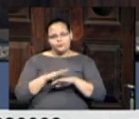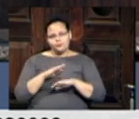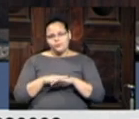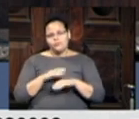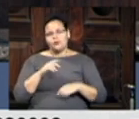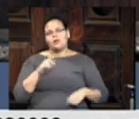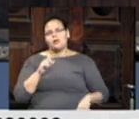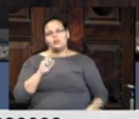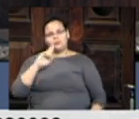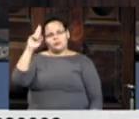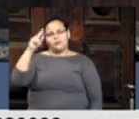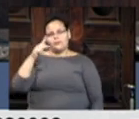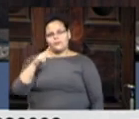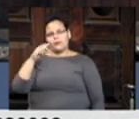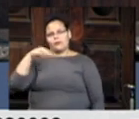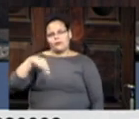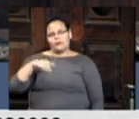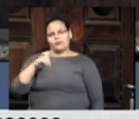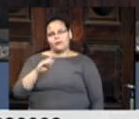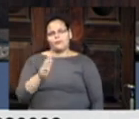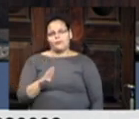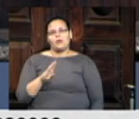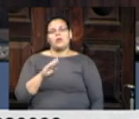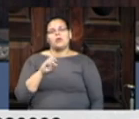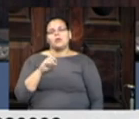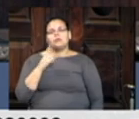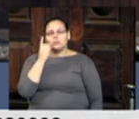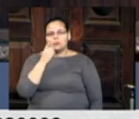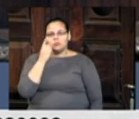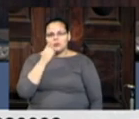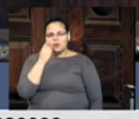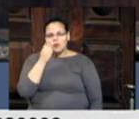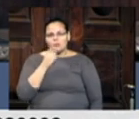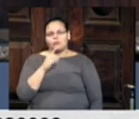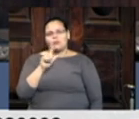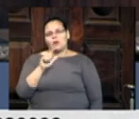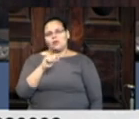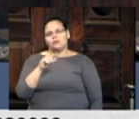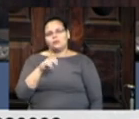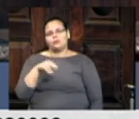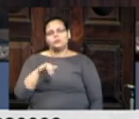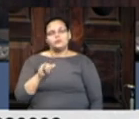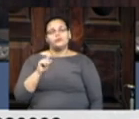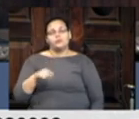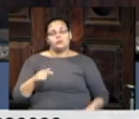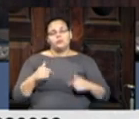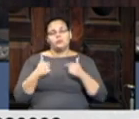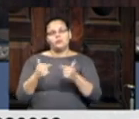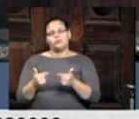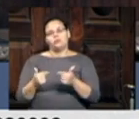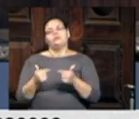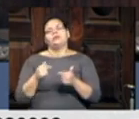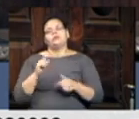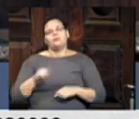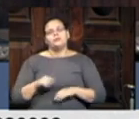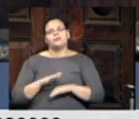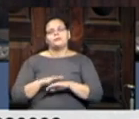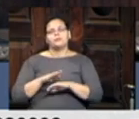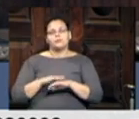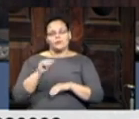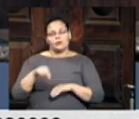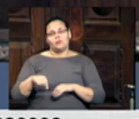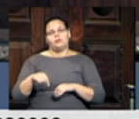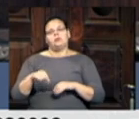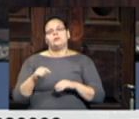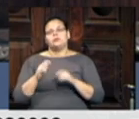do PMDB disse aqui, deputado André Lazzaroni, essa iniciativa foi indicada e decantada